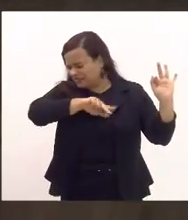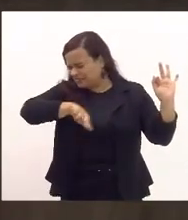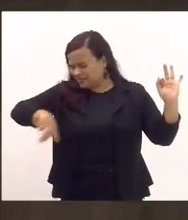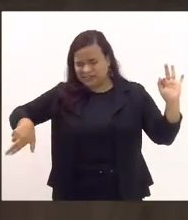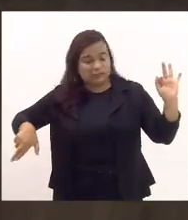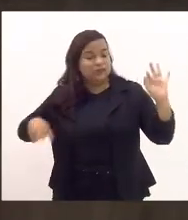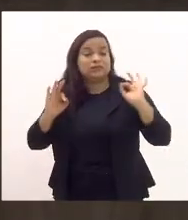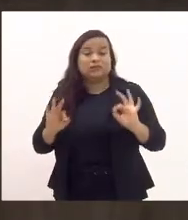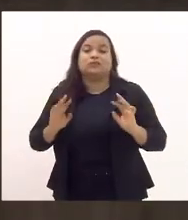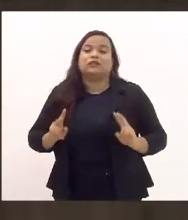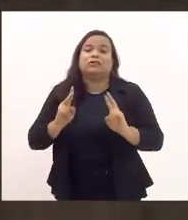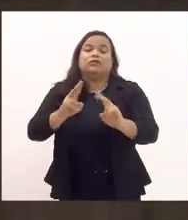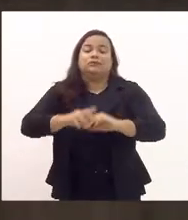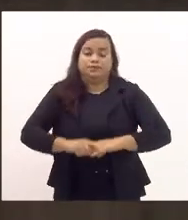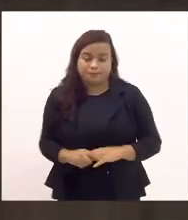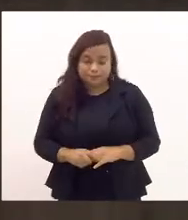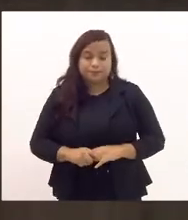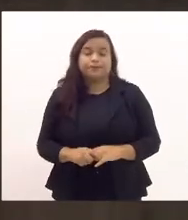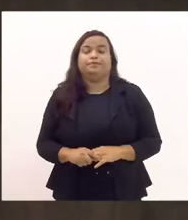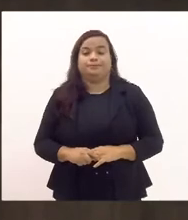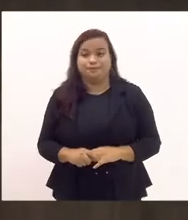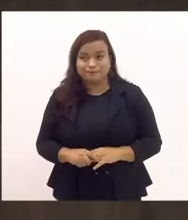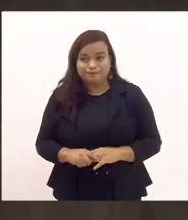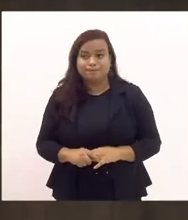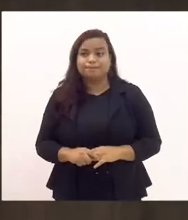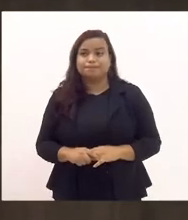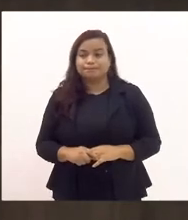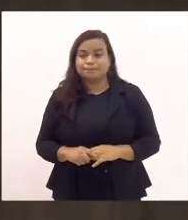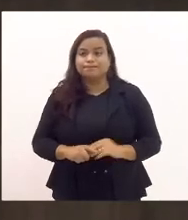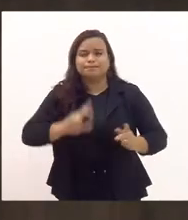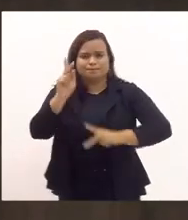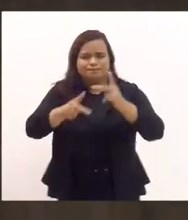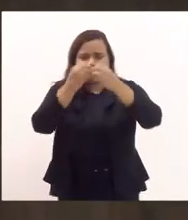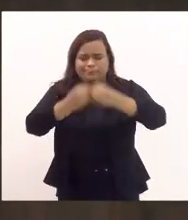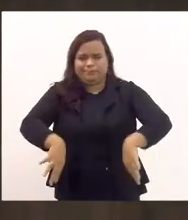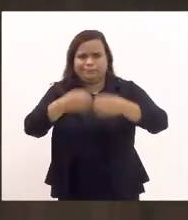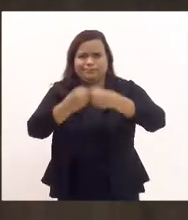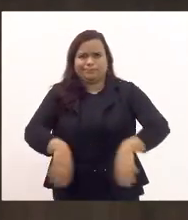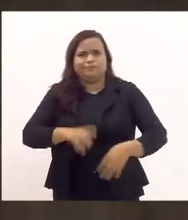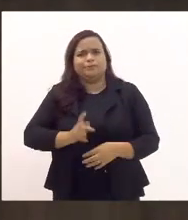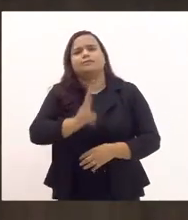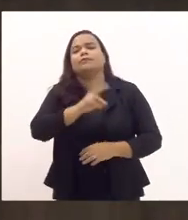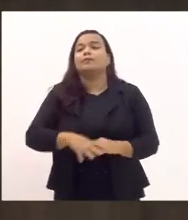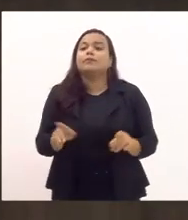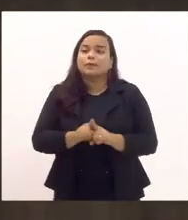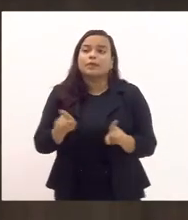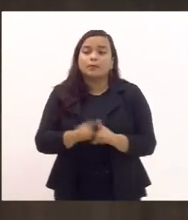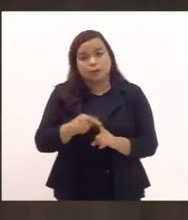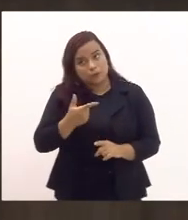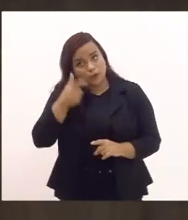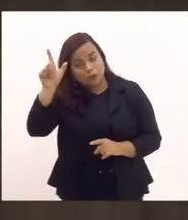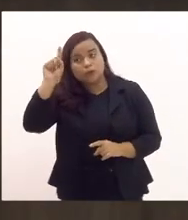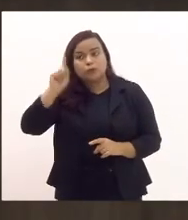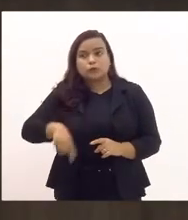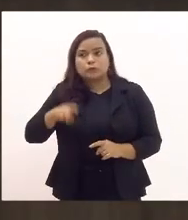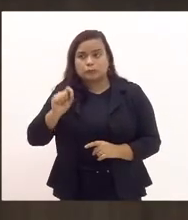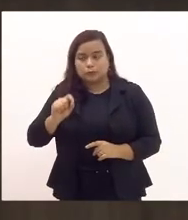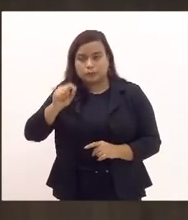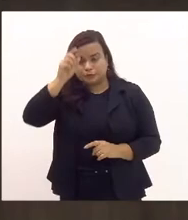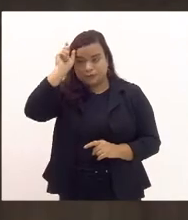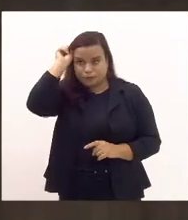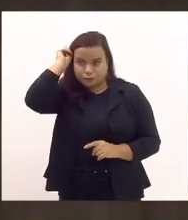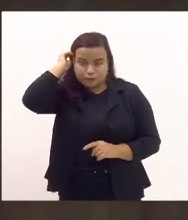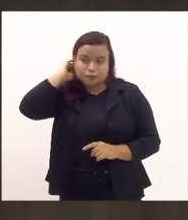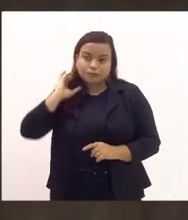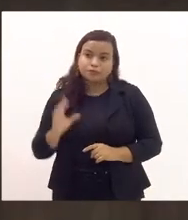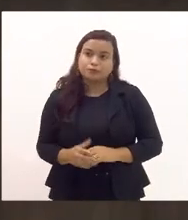vende lá facilita a vida do povo e a outra questão presidenta é que foi